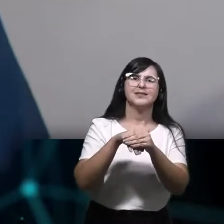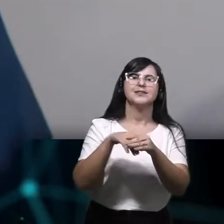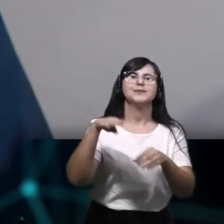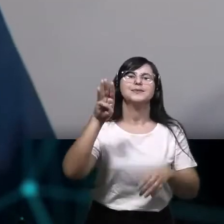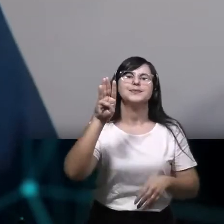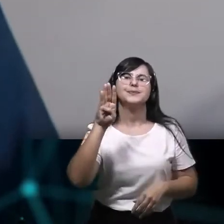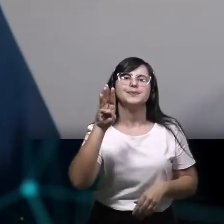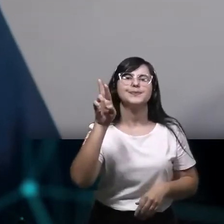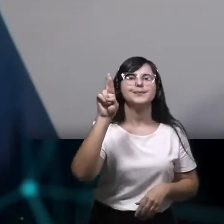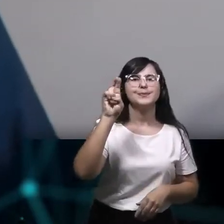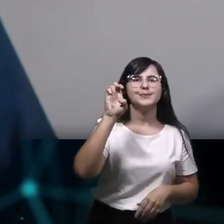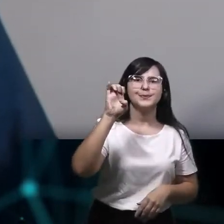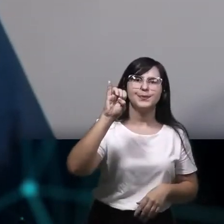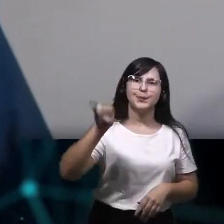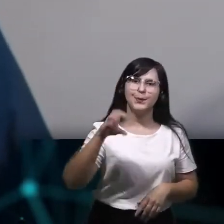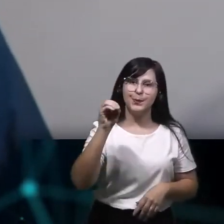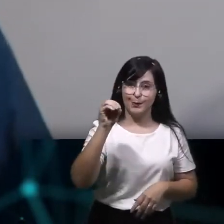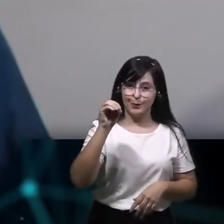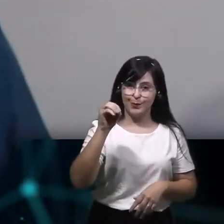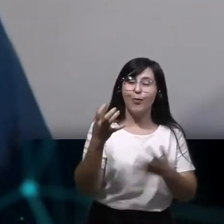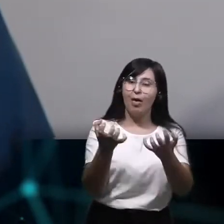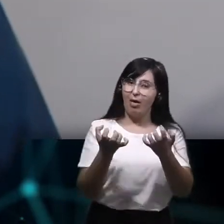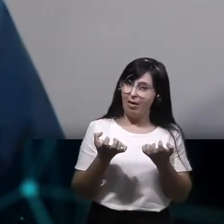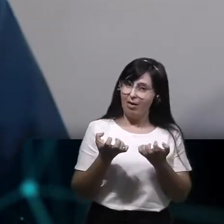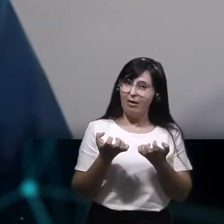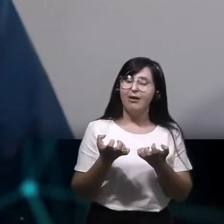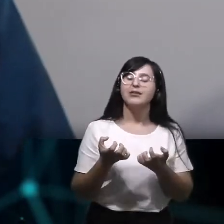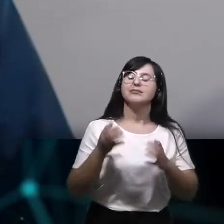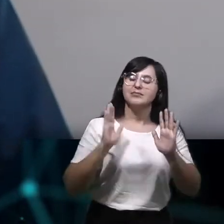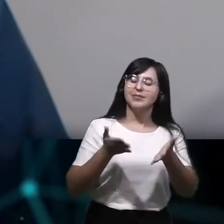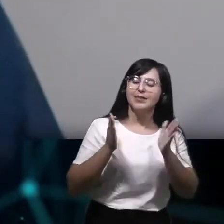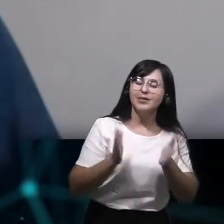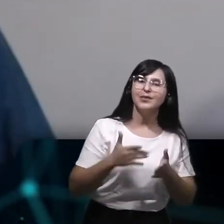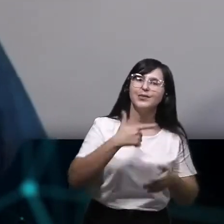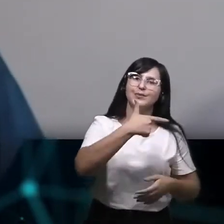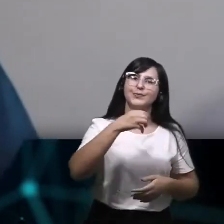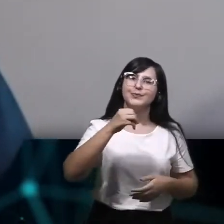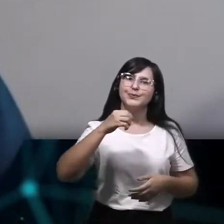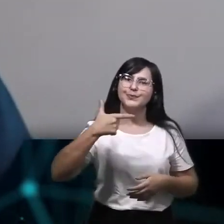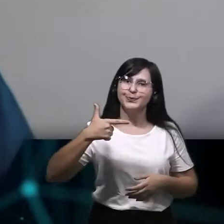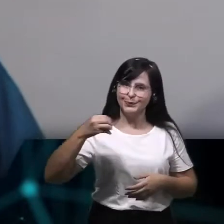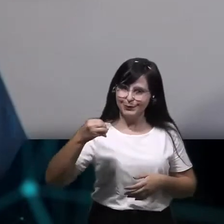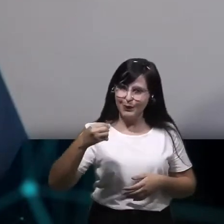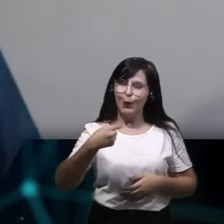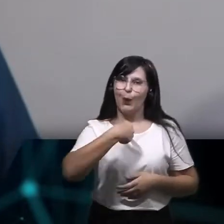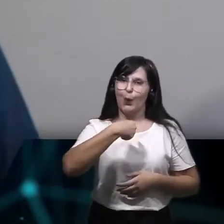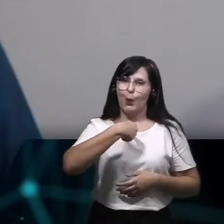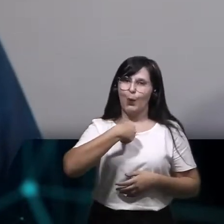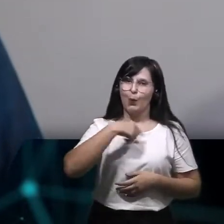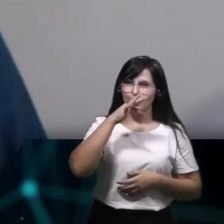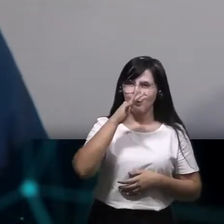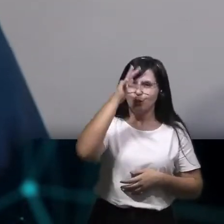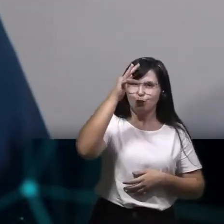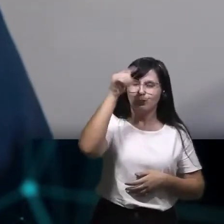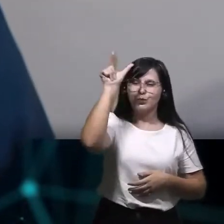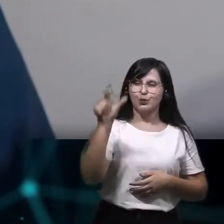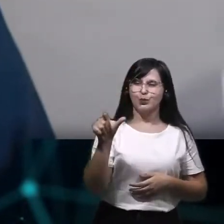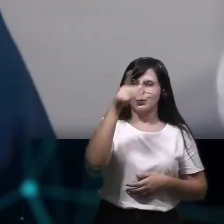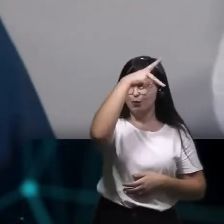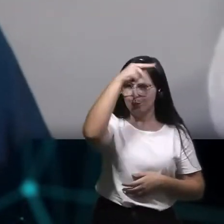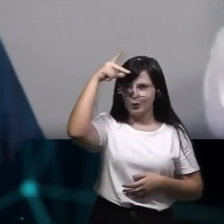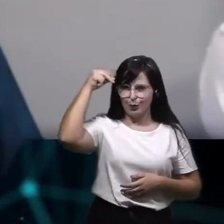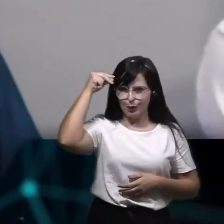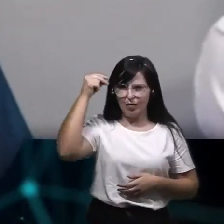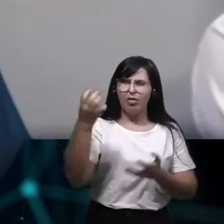estamos aí pleiteando essa eleição agora de 2020. Estou como candidato a prefeito. É um projeto de